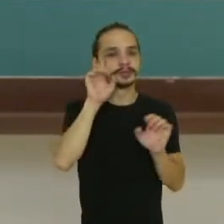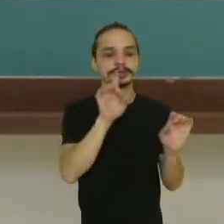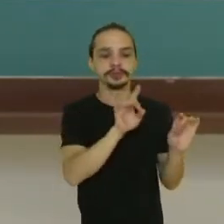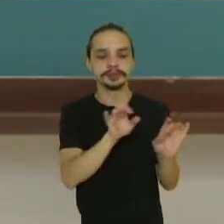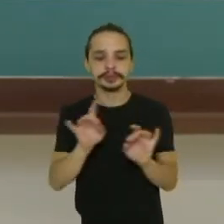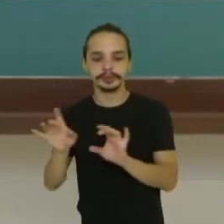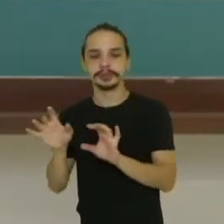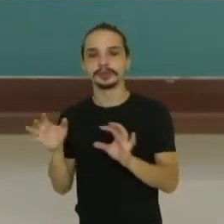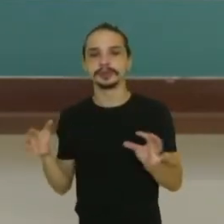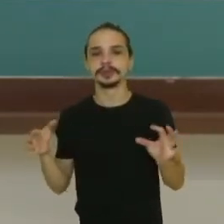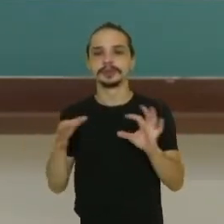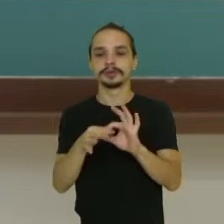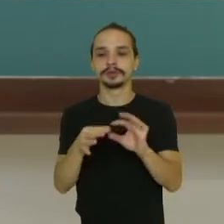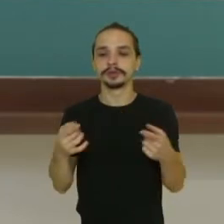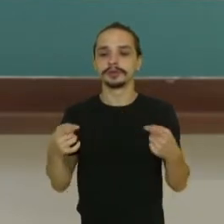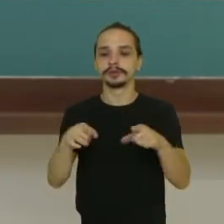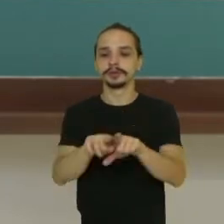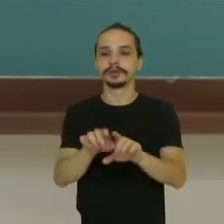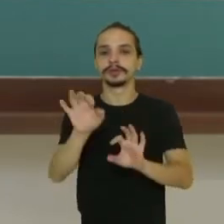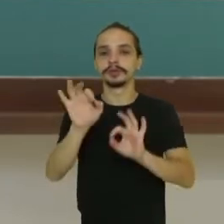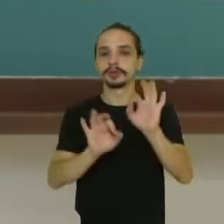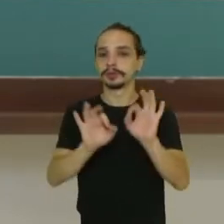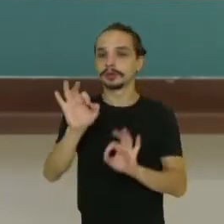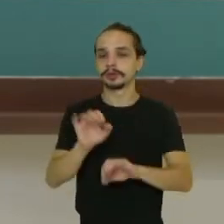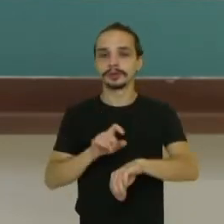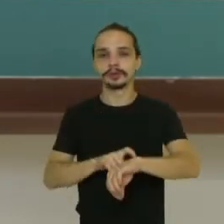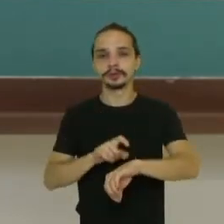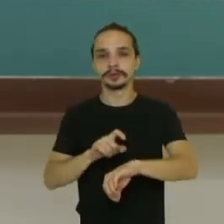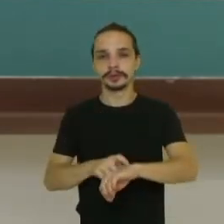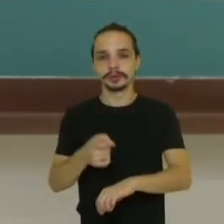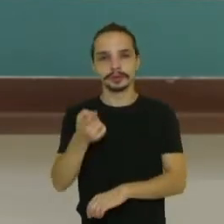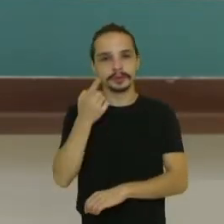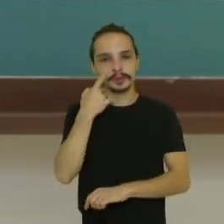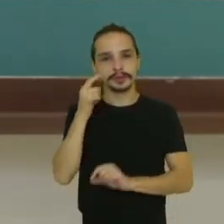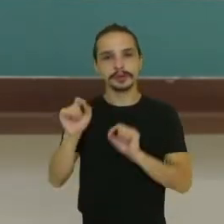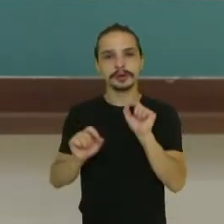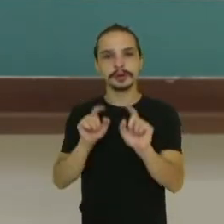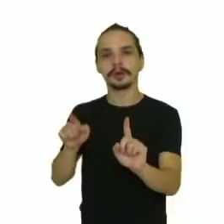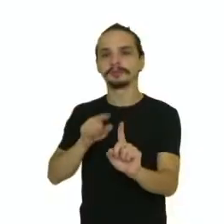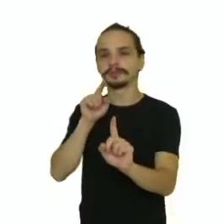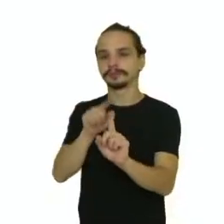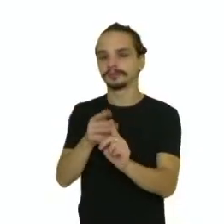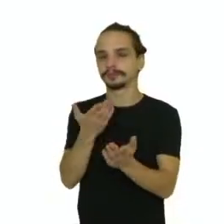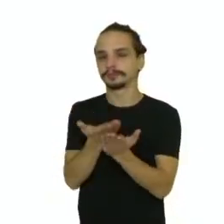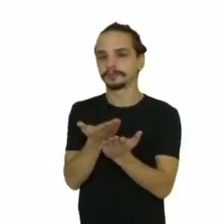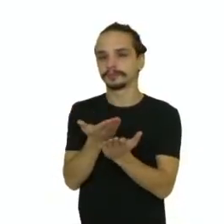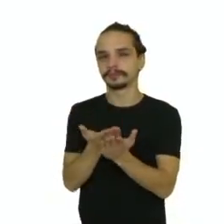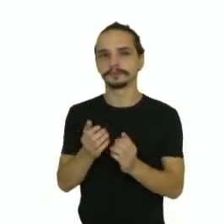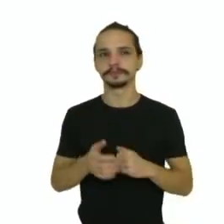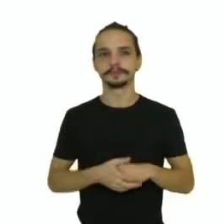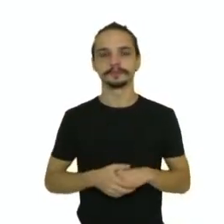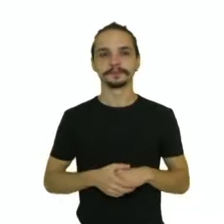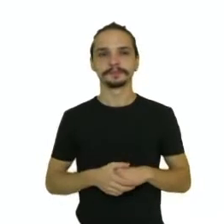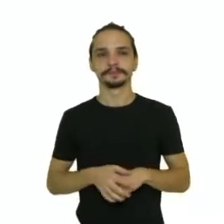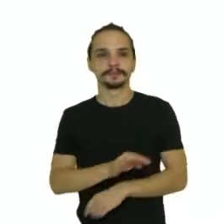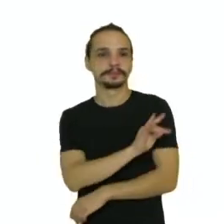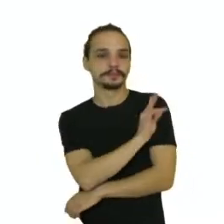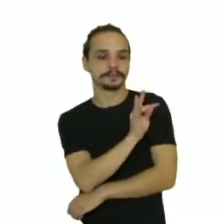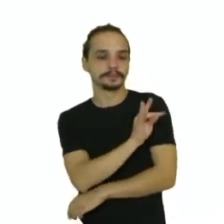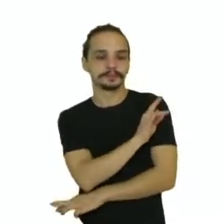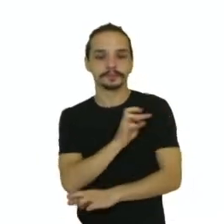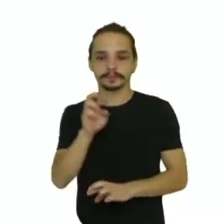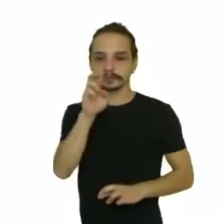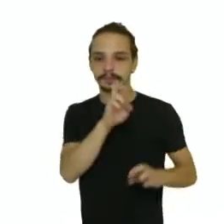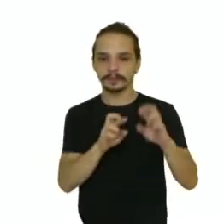aliás aí a uma gestão de tempo eficiente Qual o objetivo da nossa aula né técnicas de